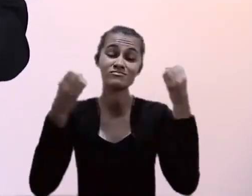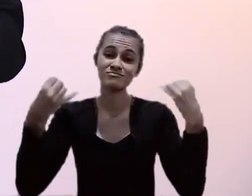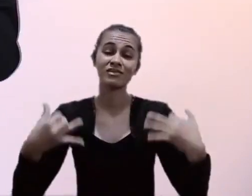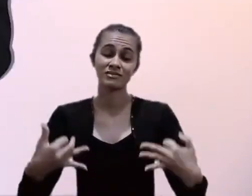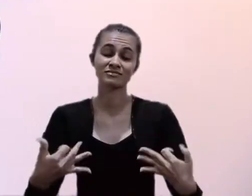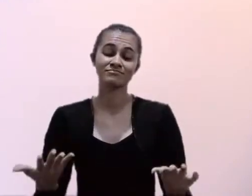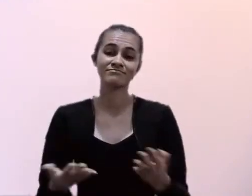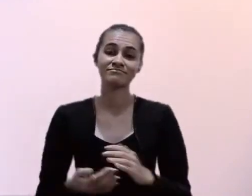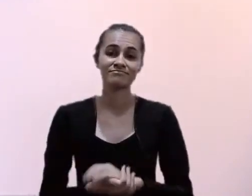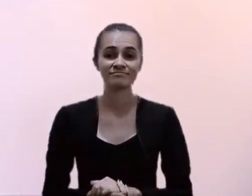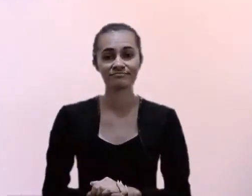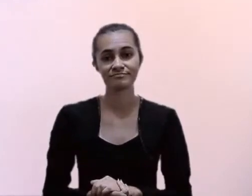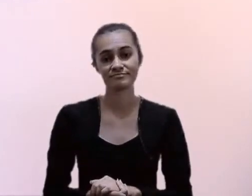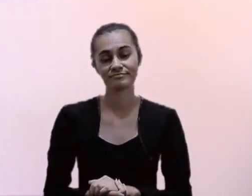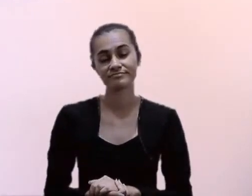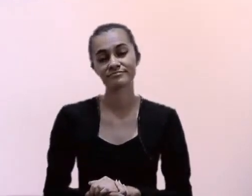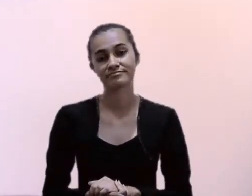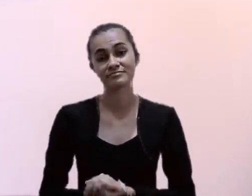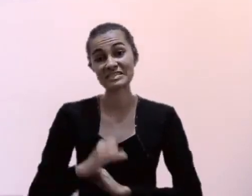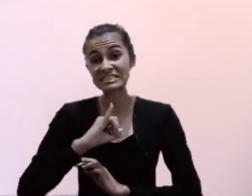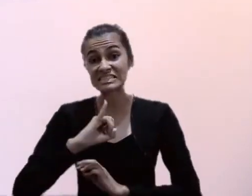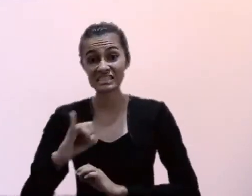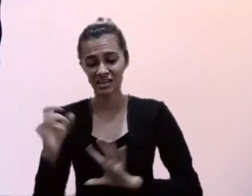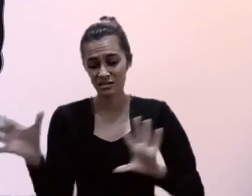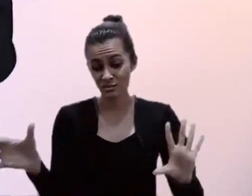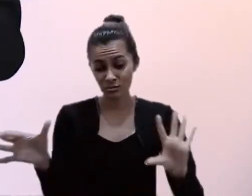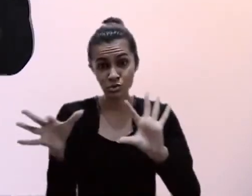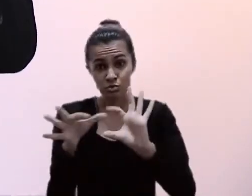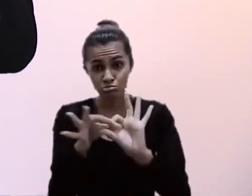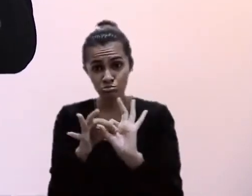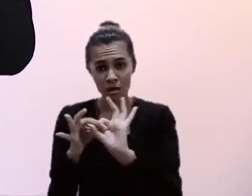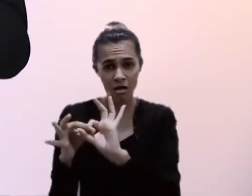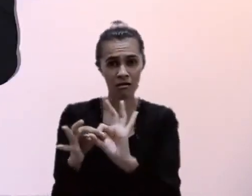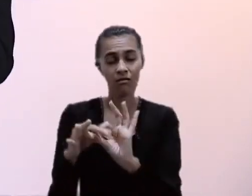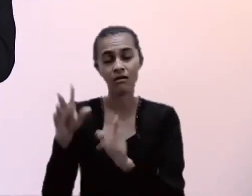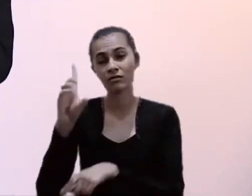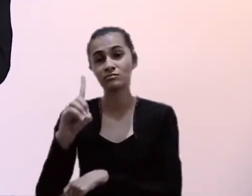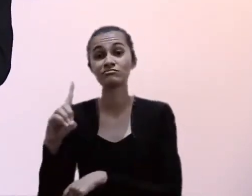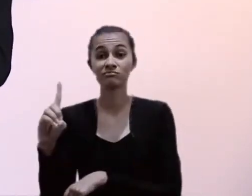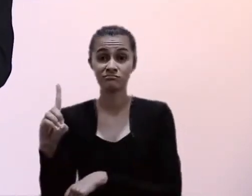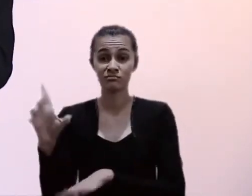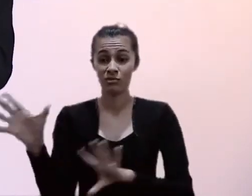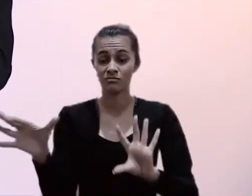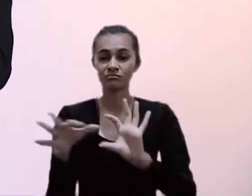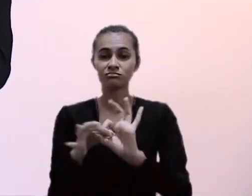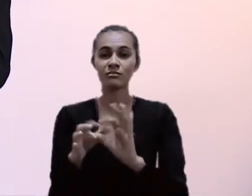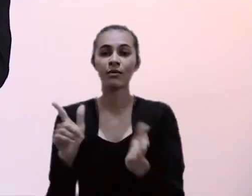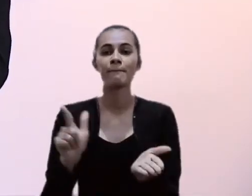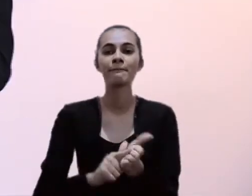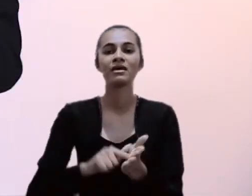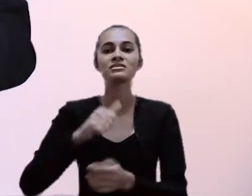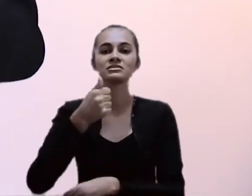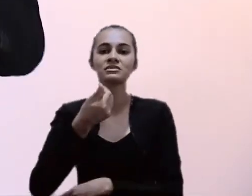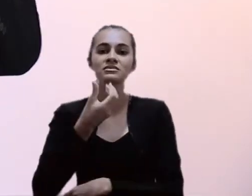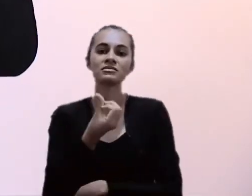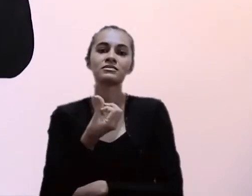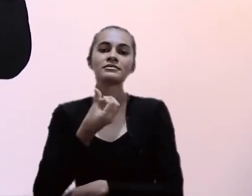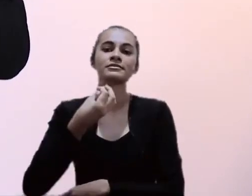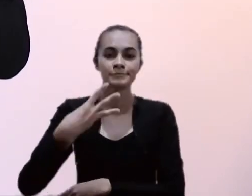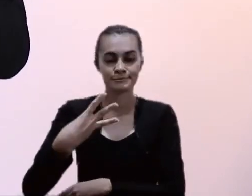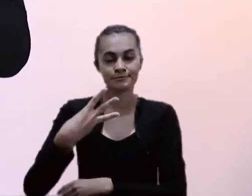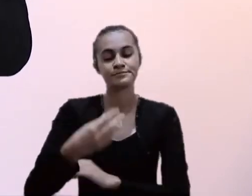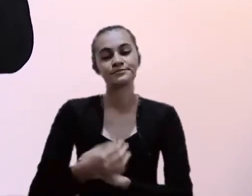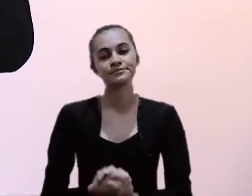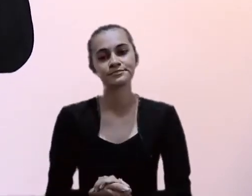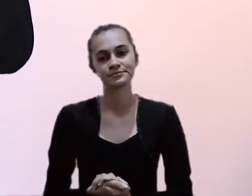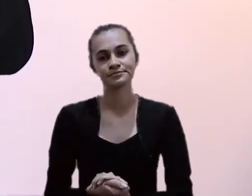E se não estamos em conexão com Deus, o texto segue, página 163, do segundo TSM. Seu